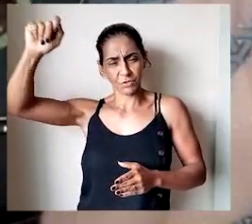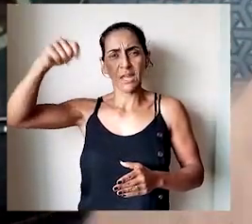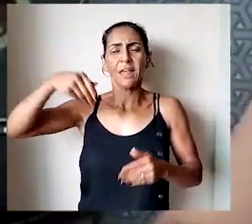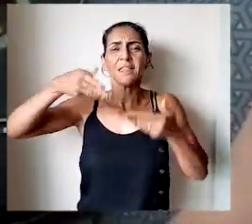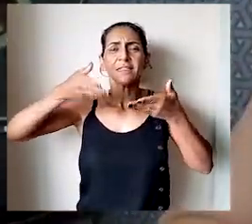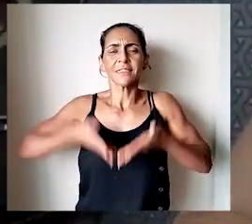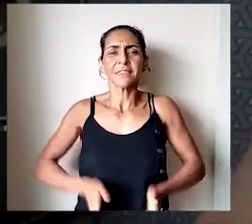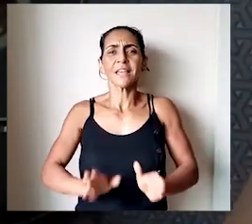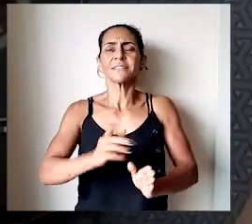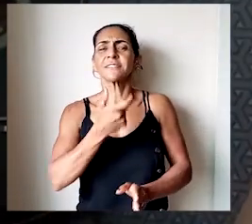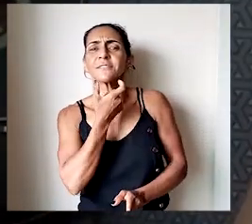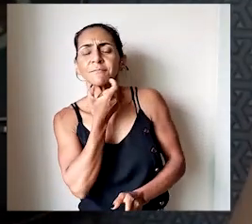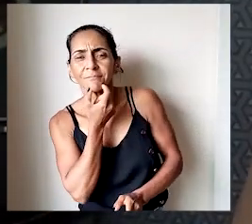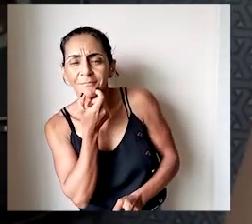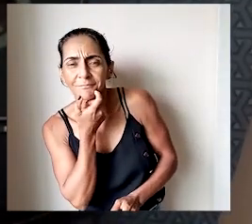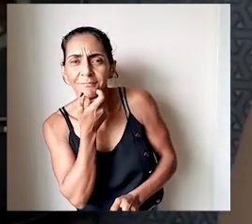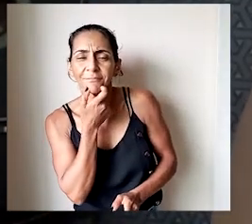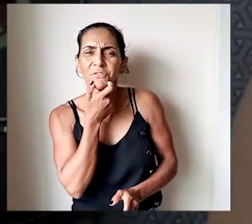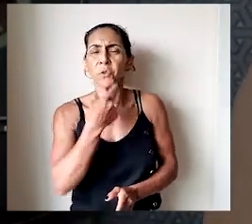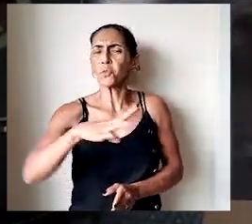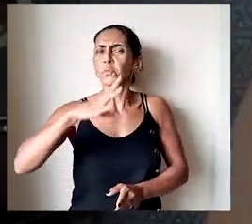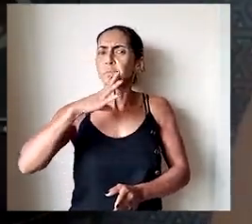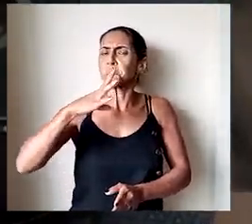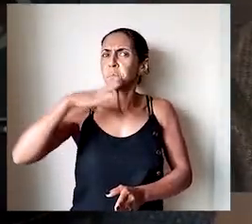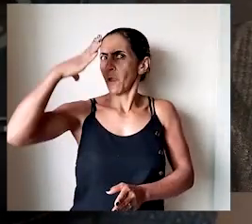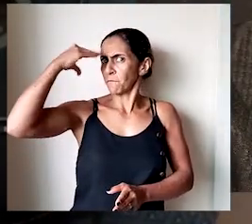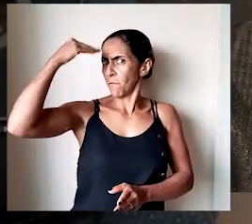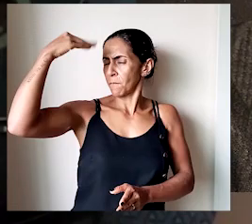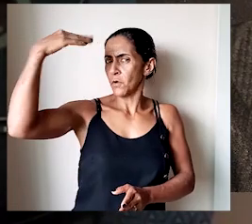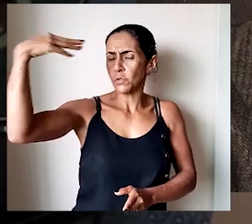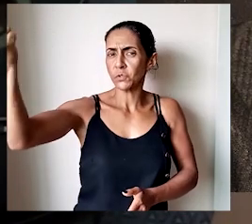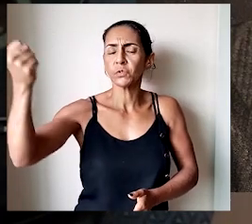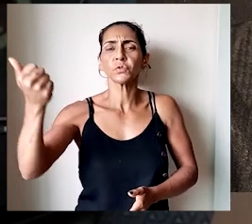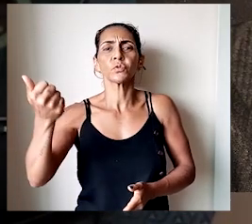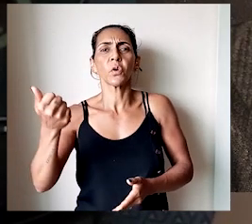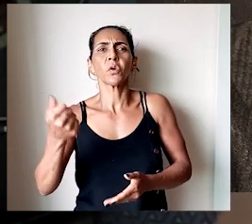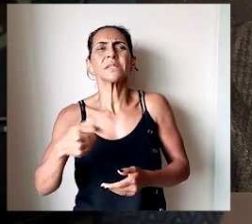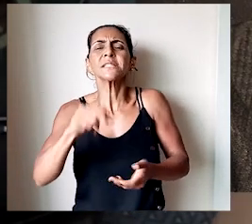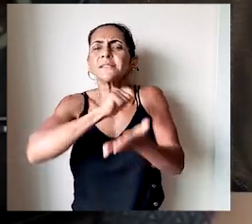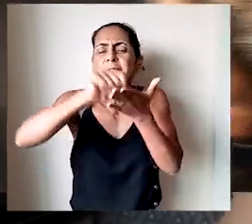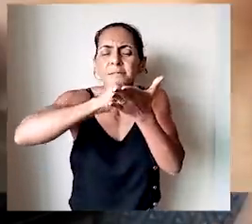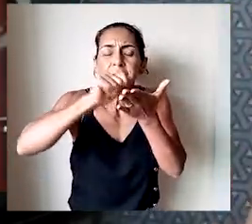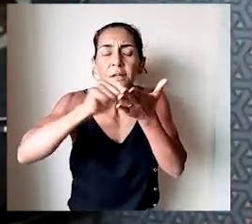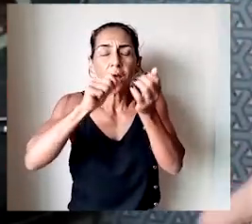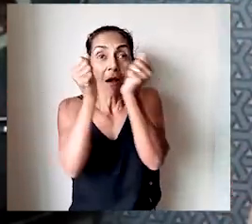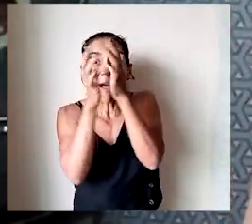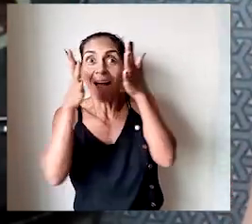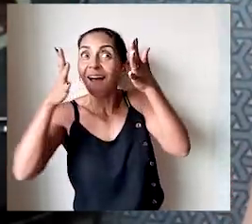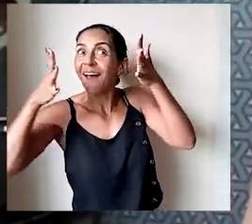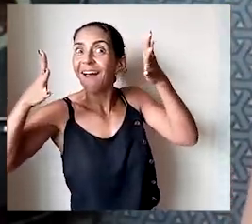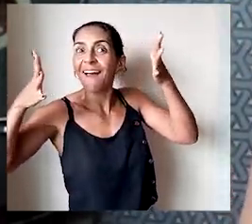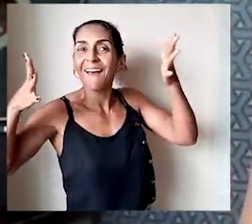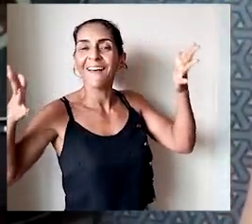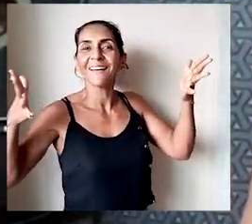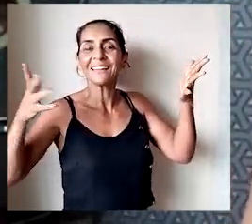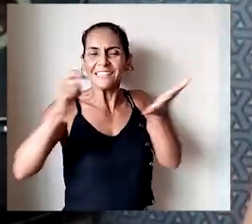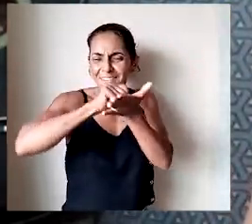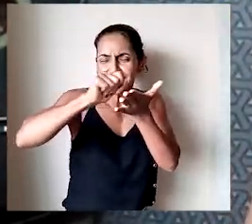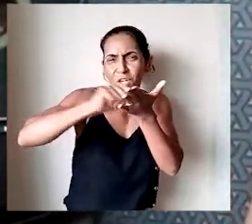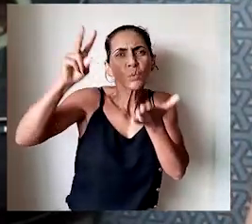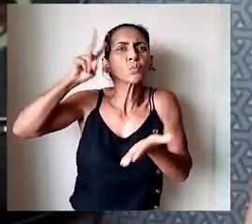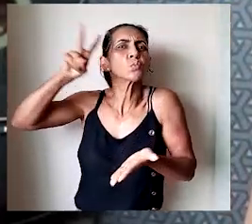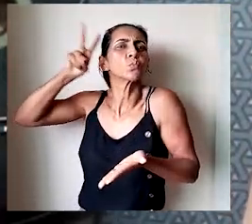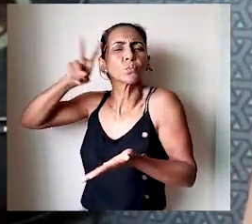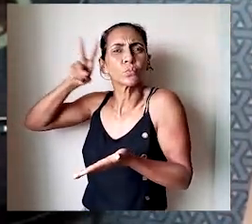Gaiman, e ele é um escritor já muito conhecido por esse estilo literário. Ele escreve muito sobre fantasia, ele escreve